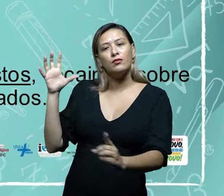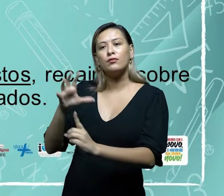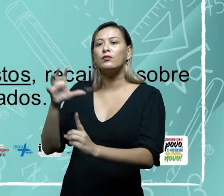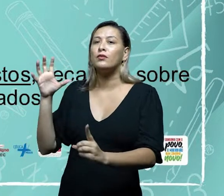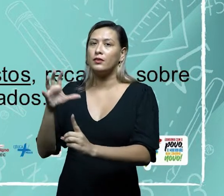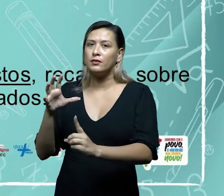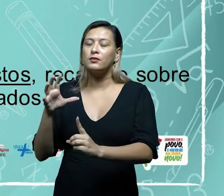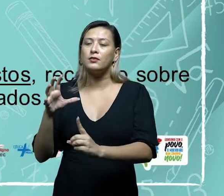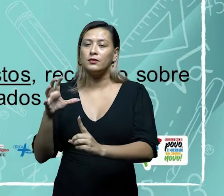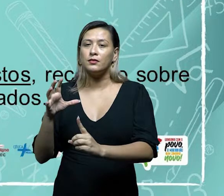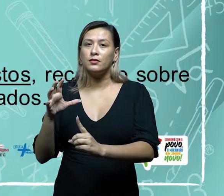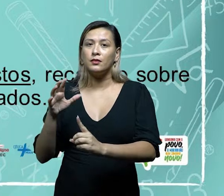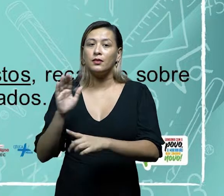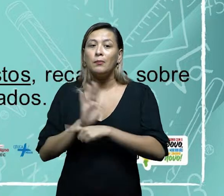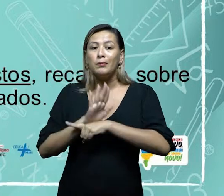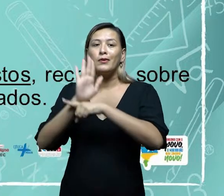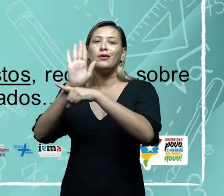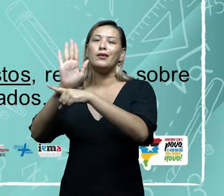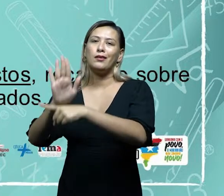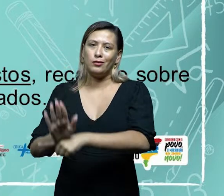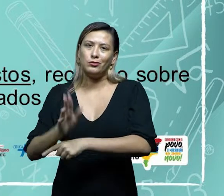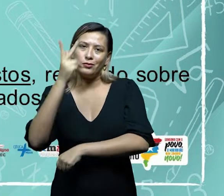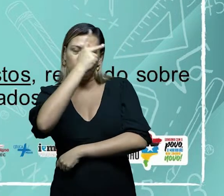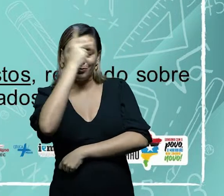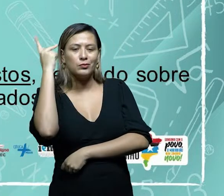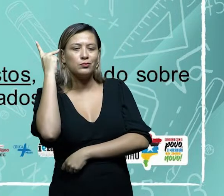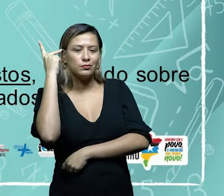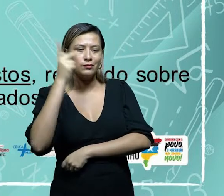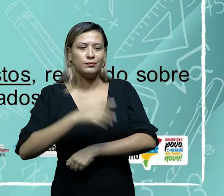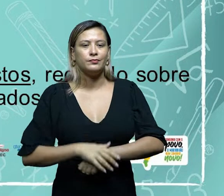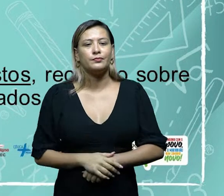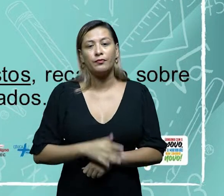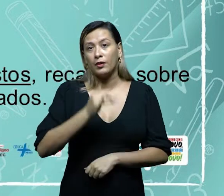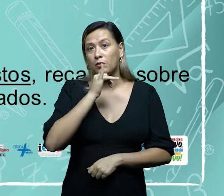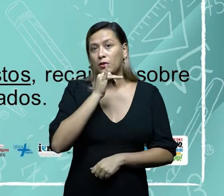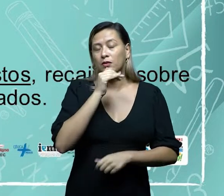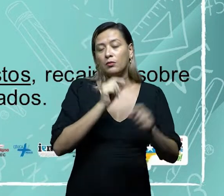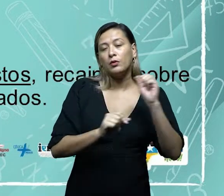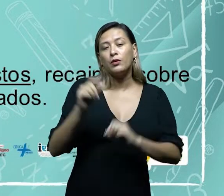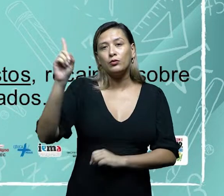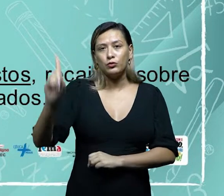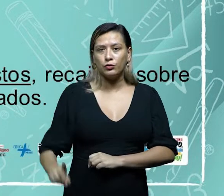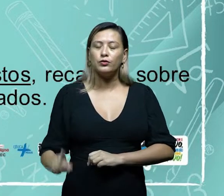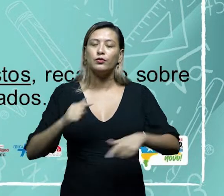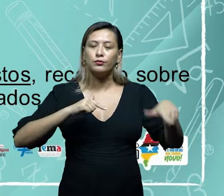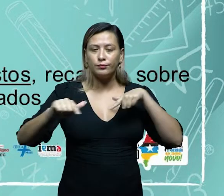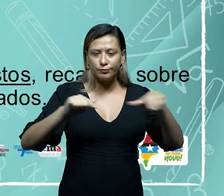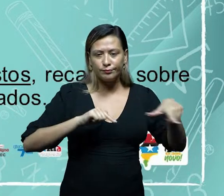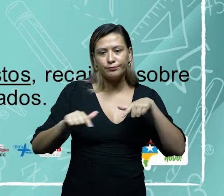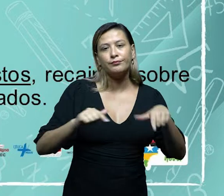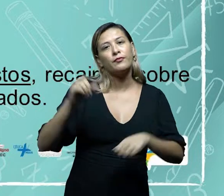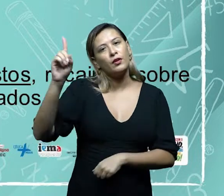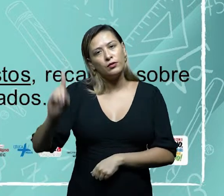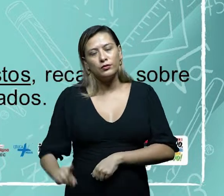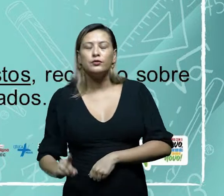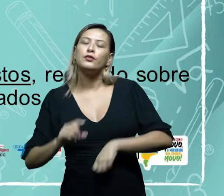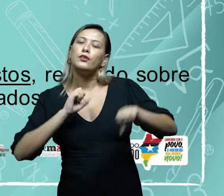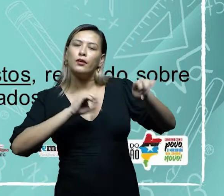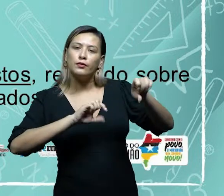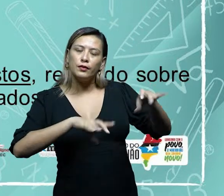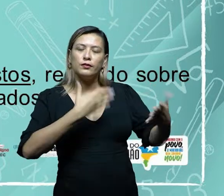moderada, para prestar assistência a essas pessoas, né. Um exemplo são os direitos trabalhistas, né, os direitos à